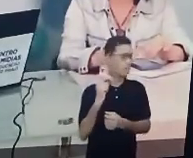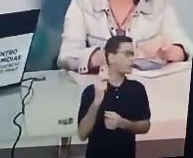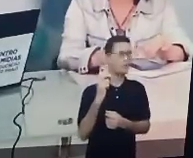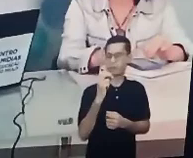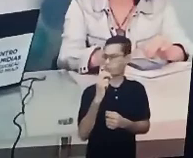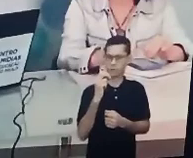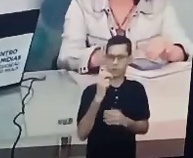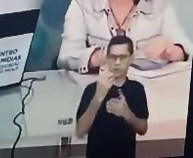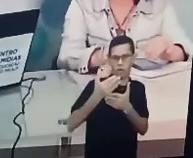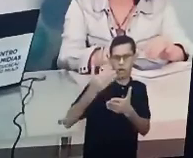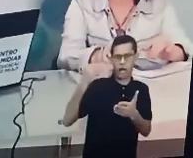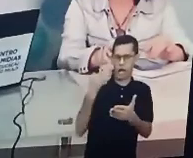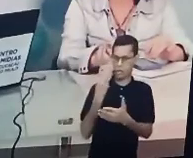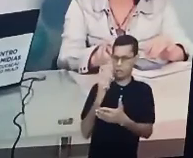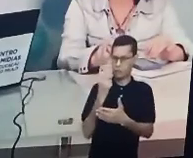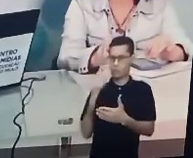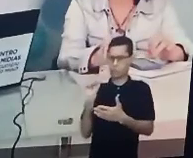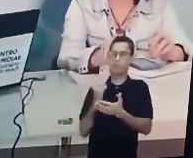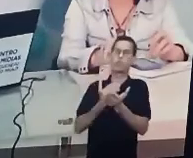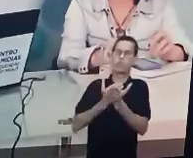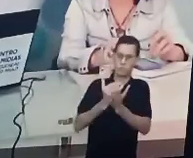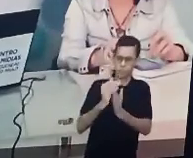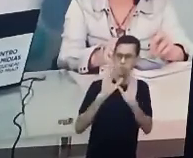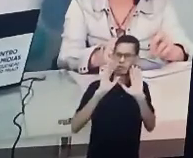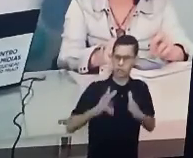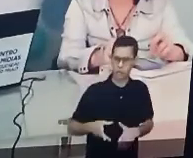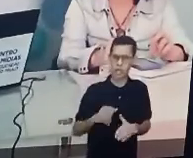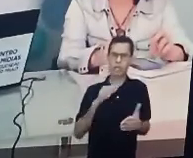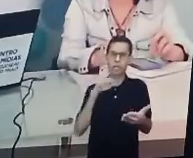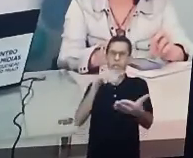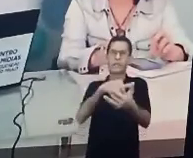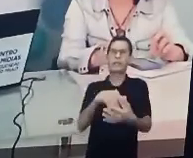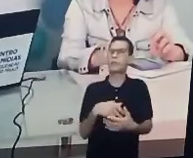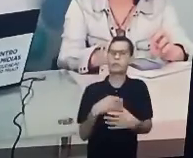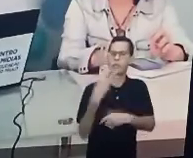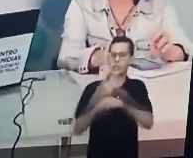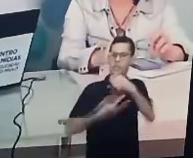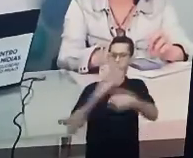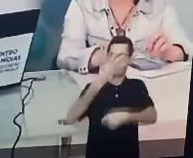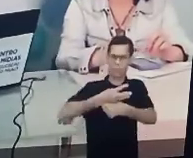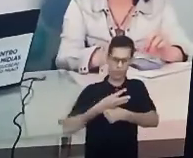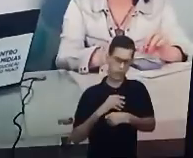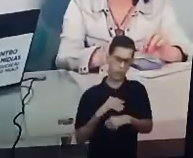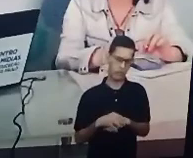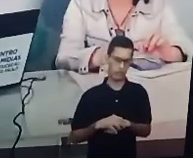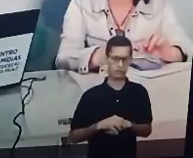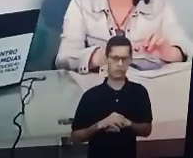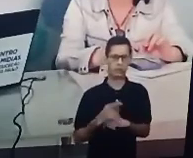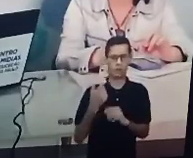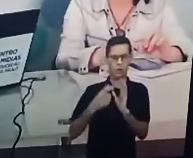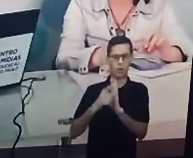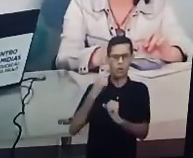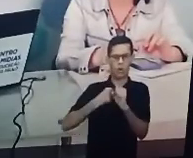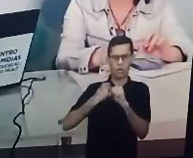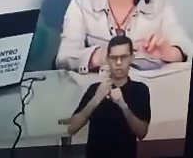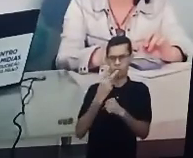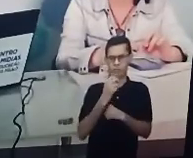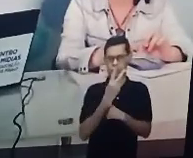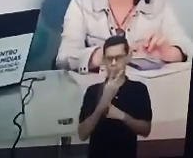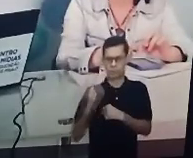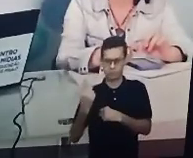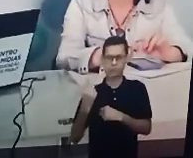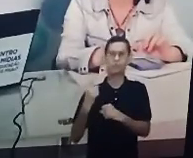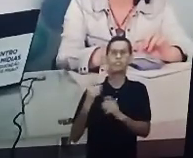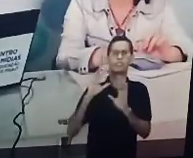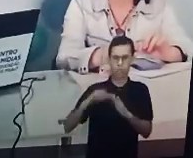contar de 2018. E a vigência será de 3 anos. Foi prorrogado ano passado, mas esse ano